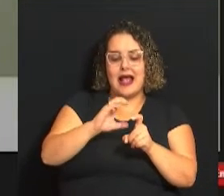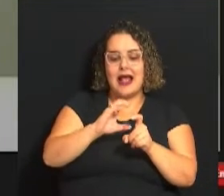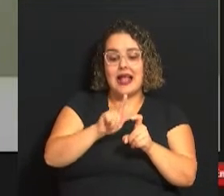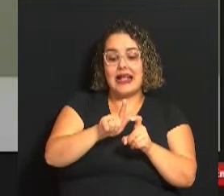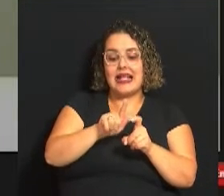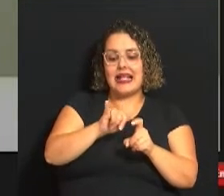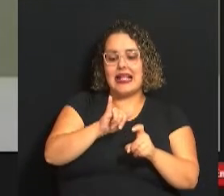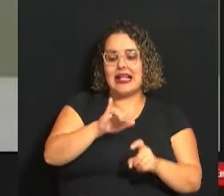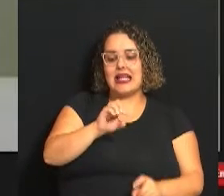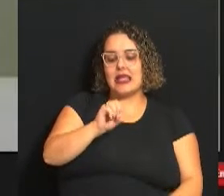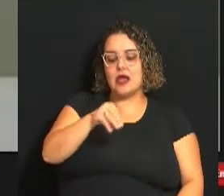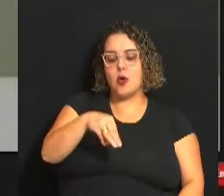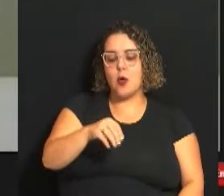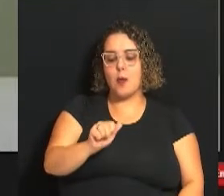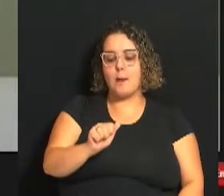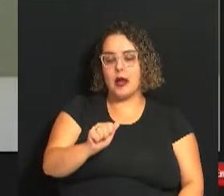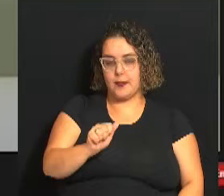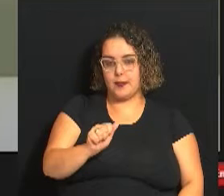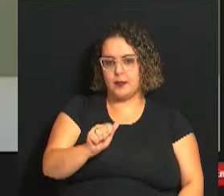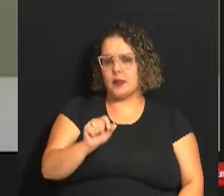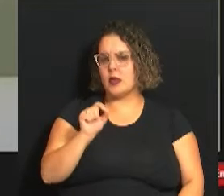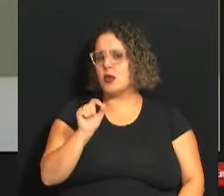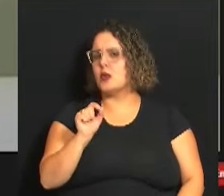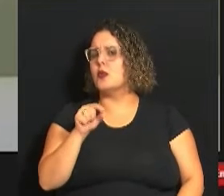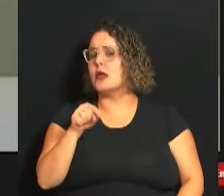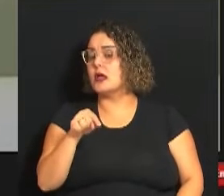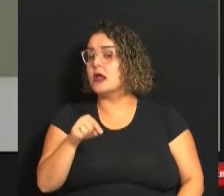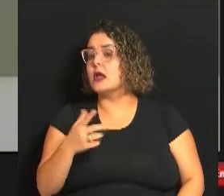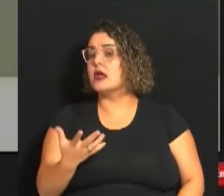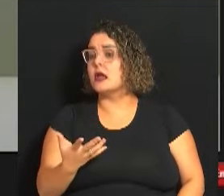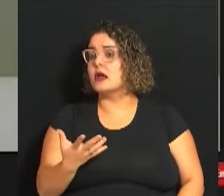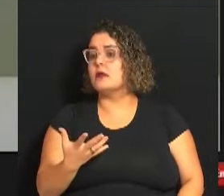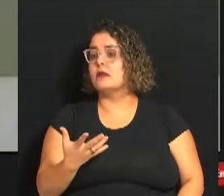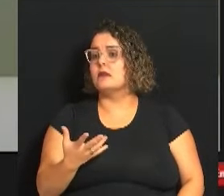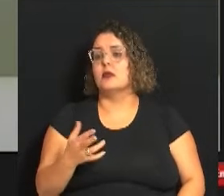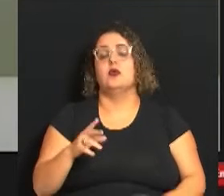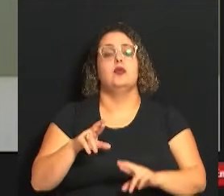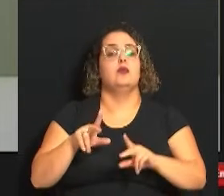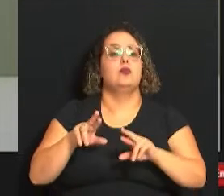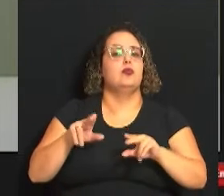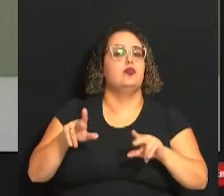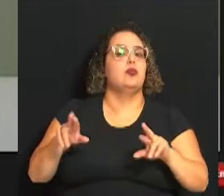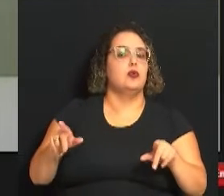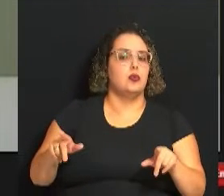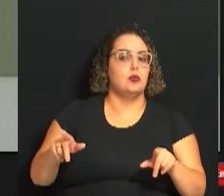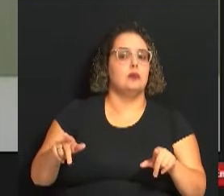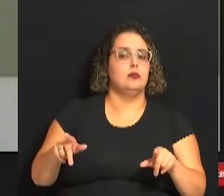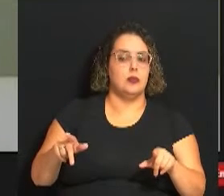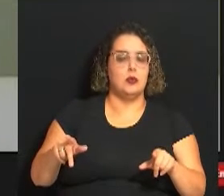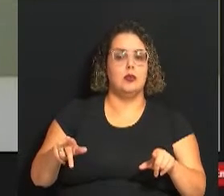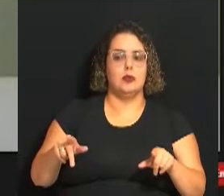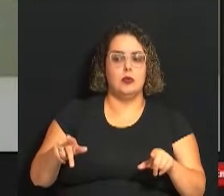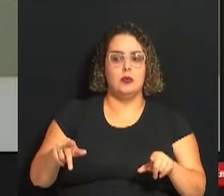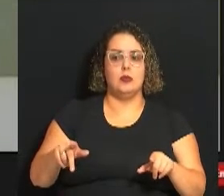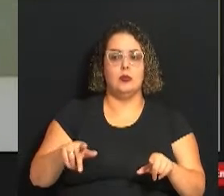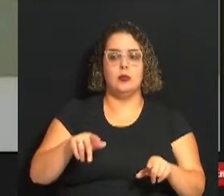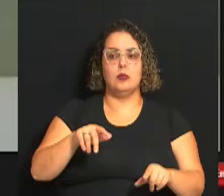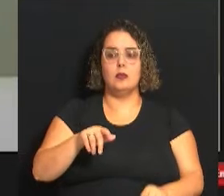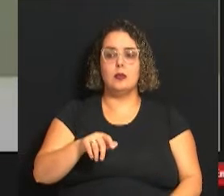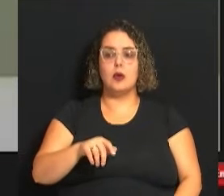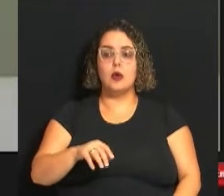gliomas, eles vão do bem diferenciado, o glioma, o astrocitoma grau